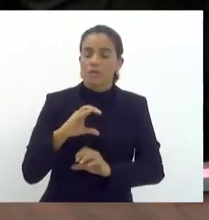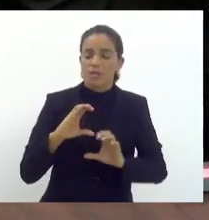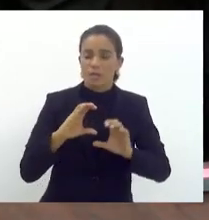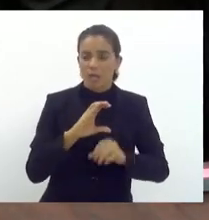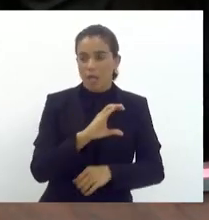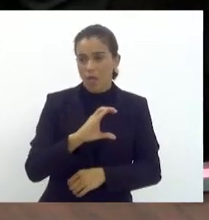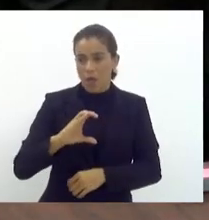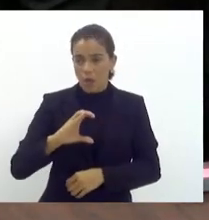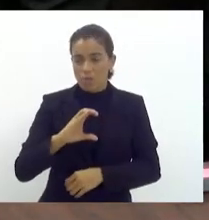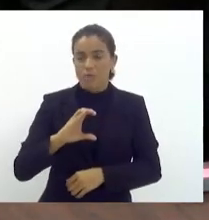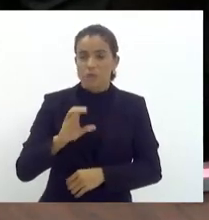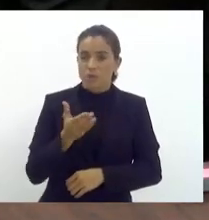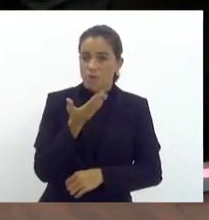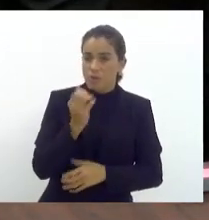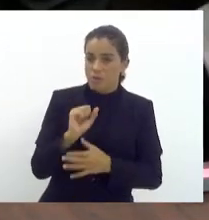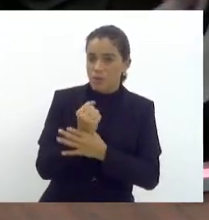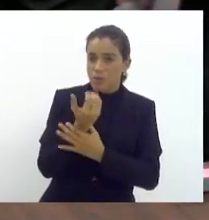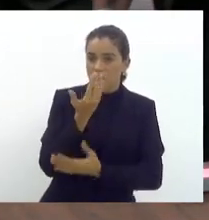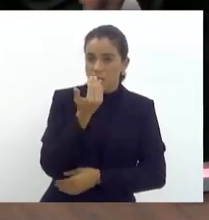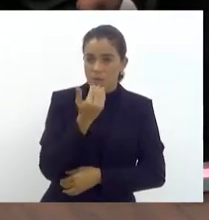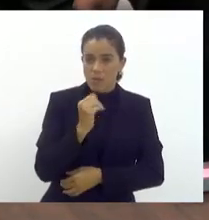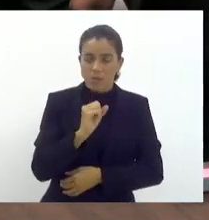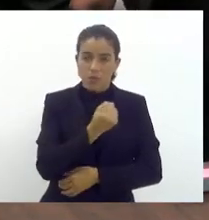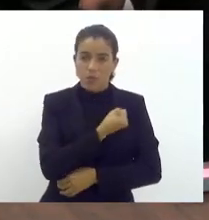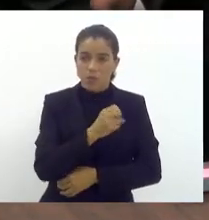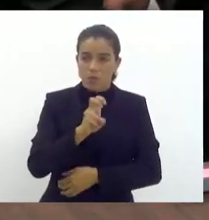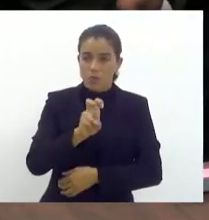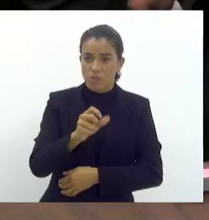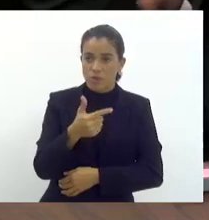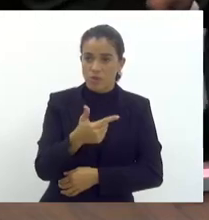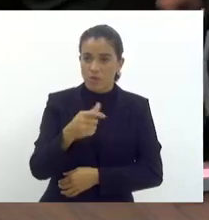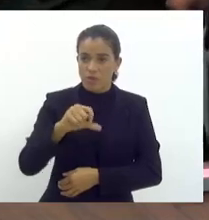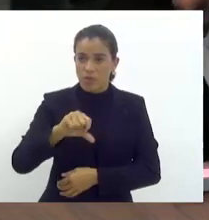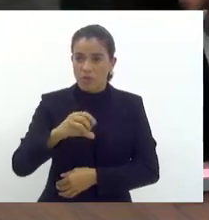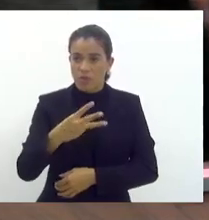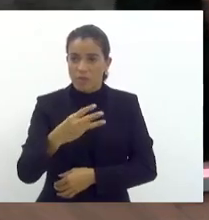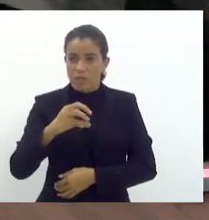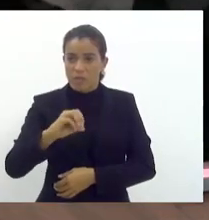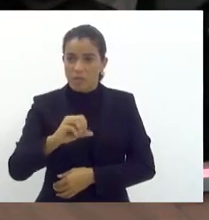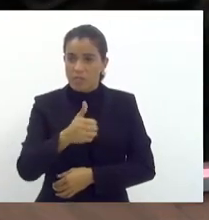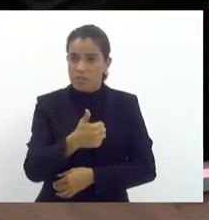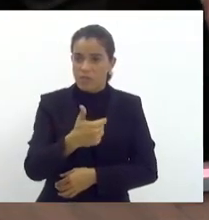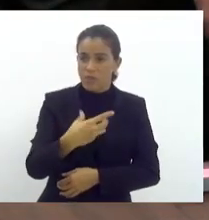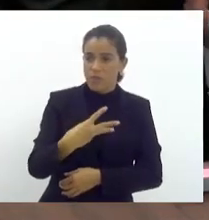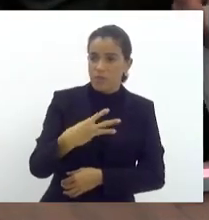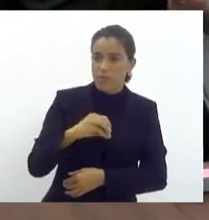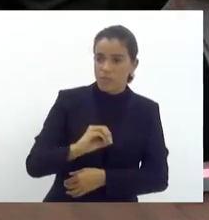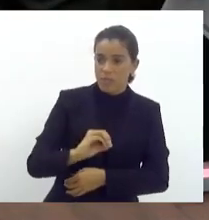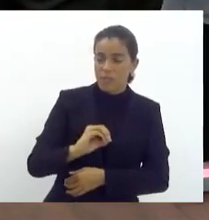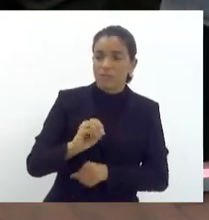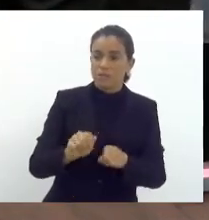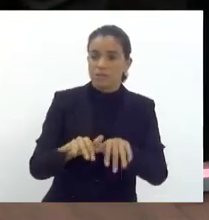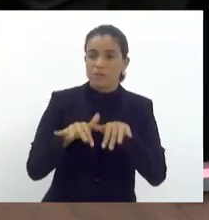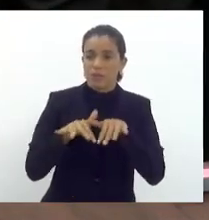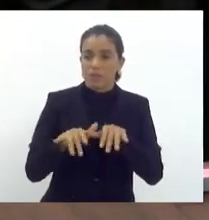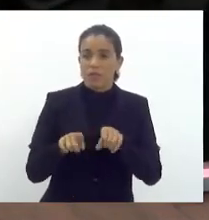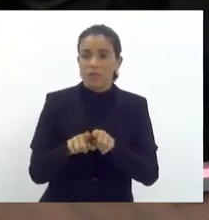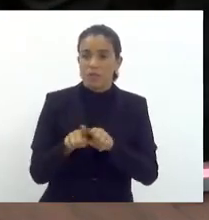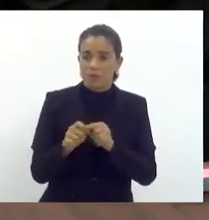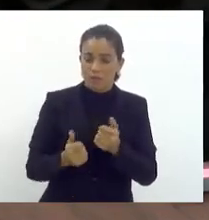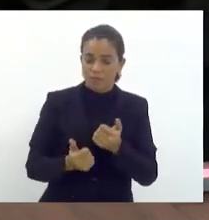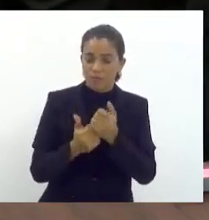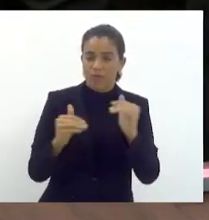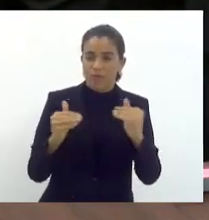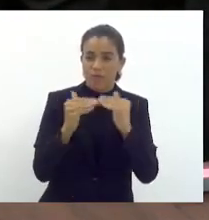comissão de segurança alimentar número 5 2 5 29 30 e 130 de plenário favorável